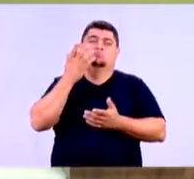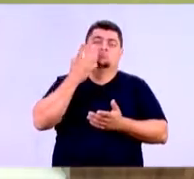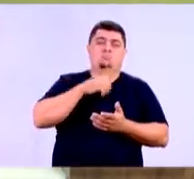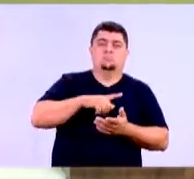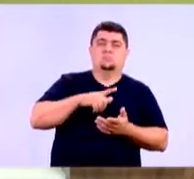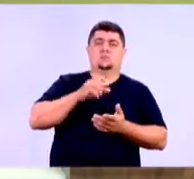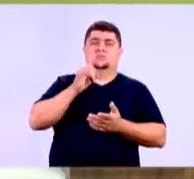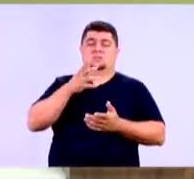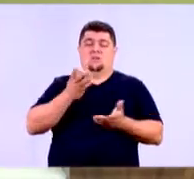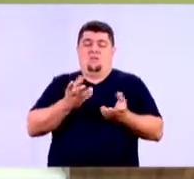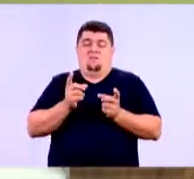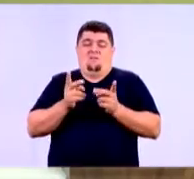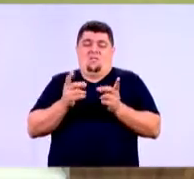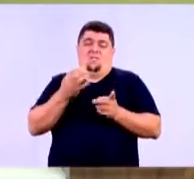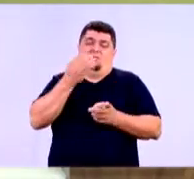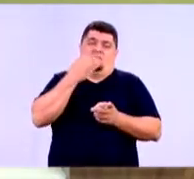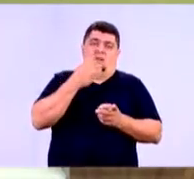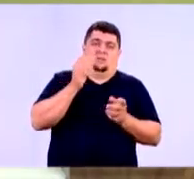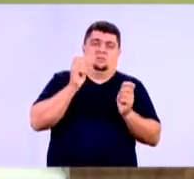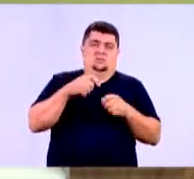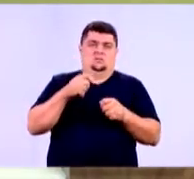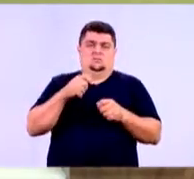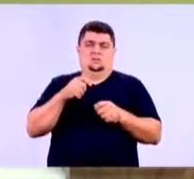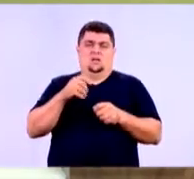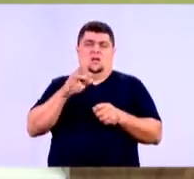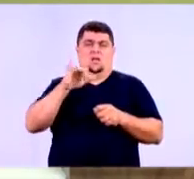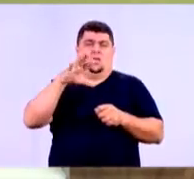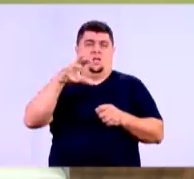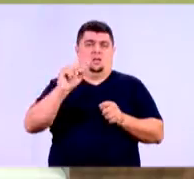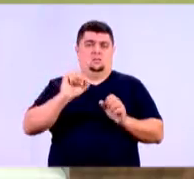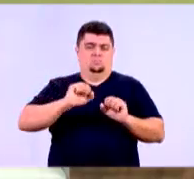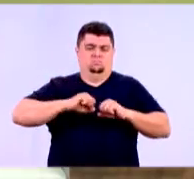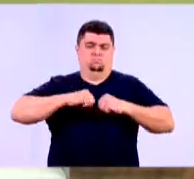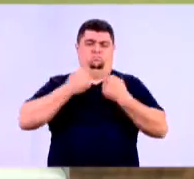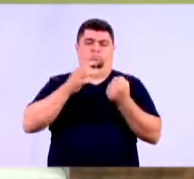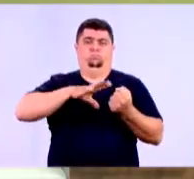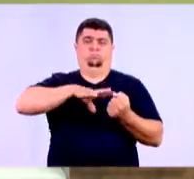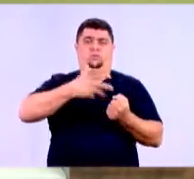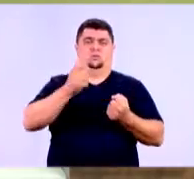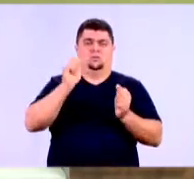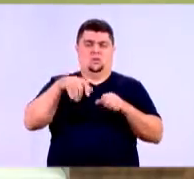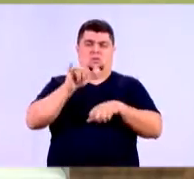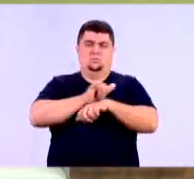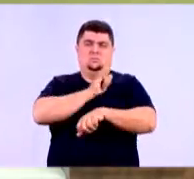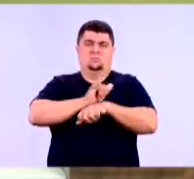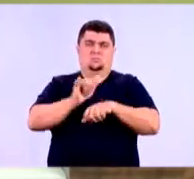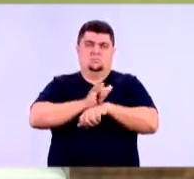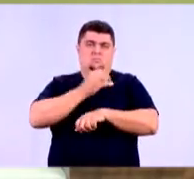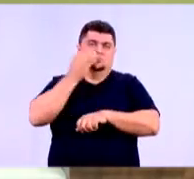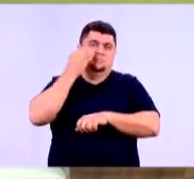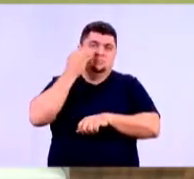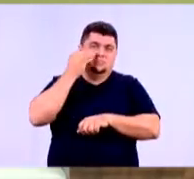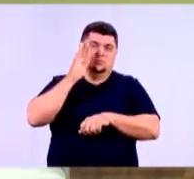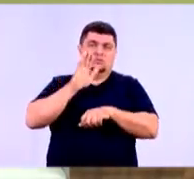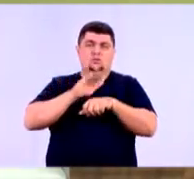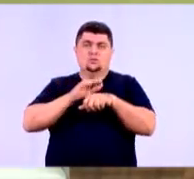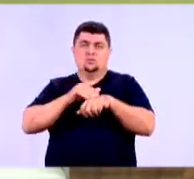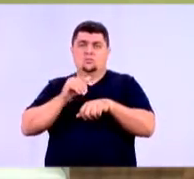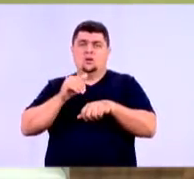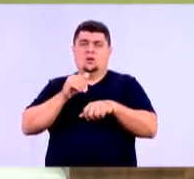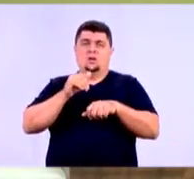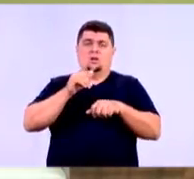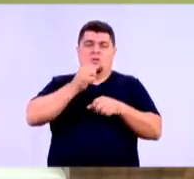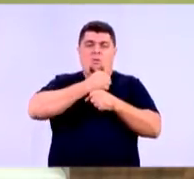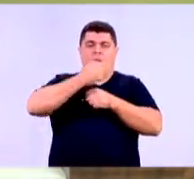vendas fracas e disposto a arriscar um pouco mais, você pode mudar a estratégia. Às vezes você pode ter uma estratégia determinada para cada momento do